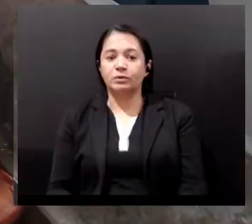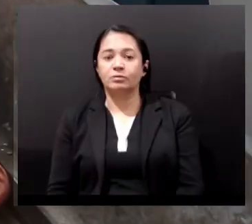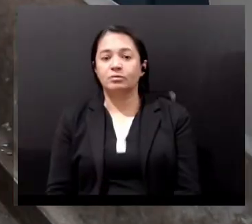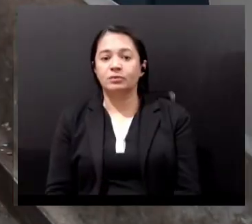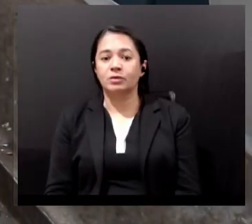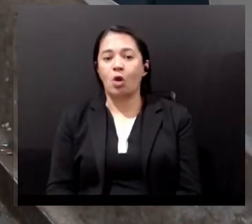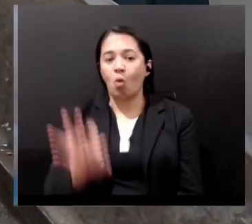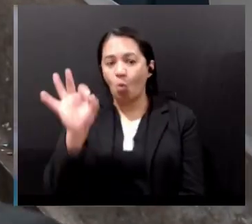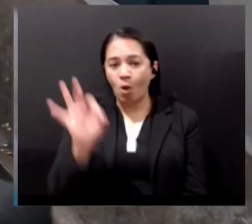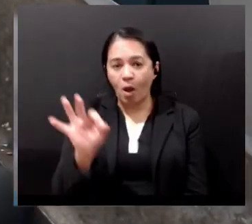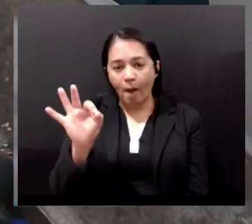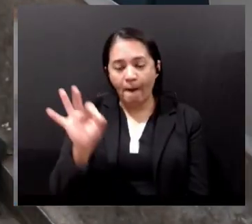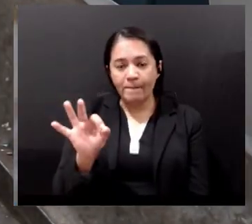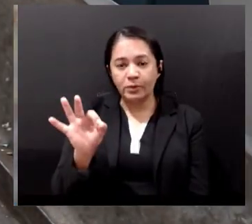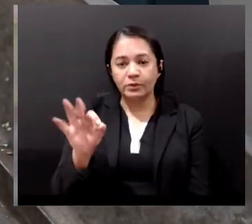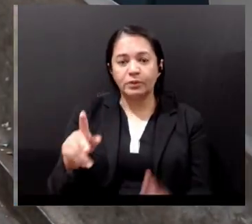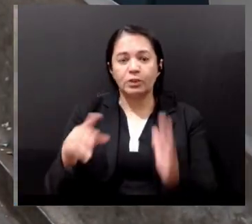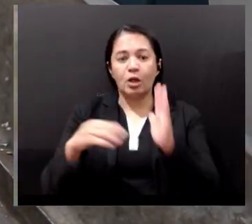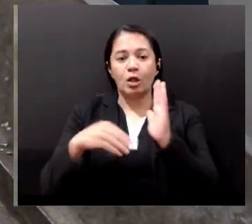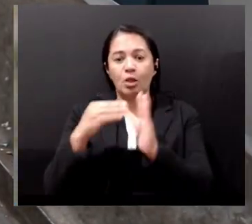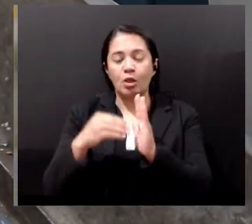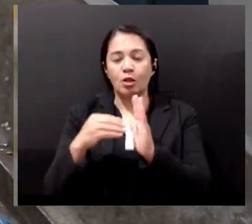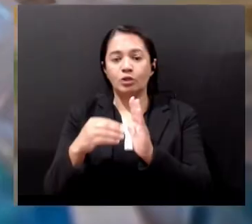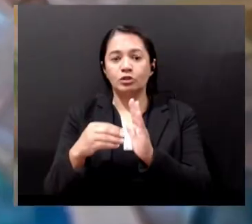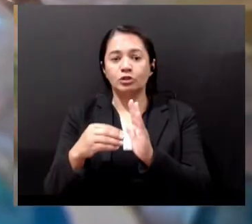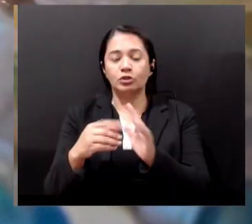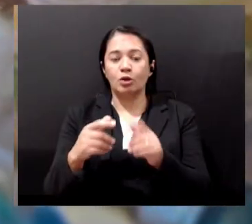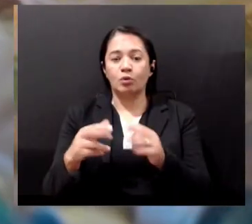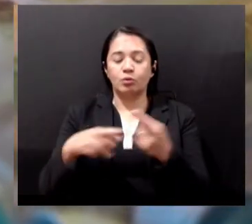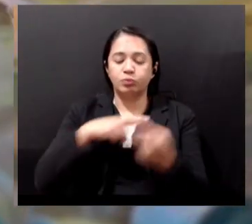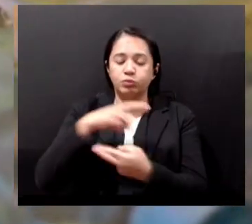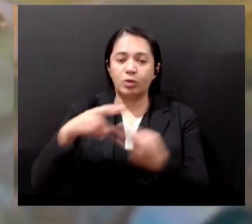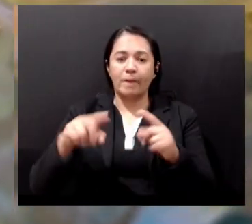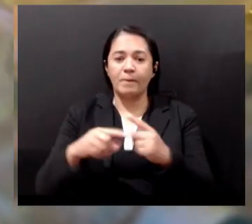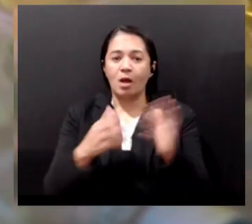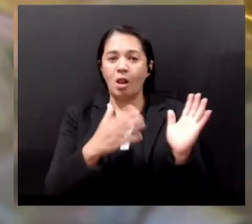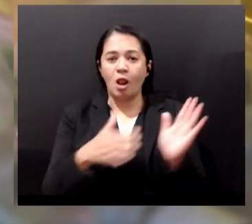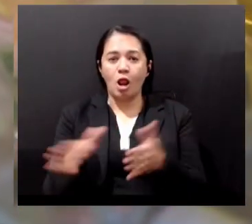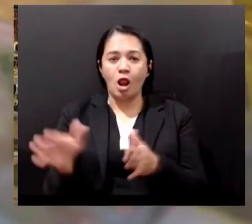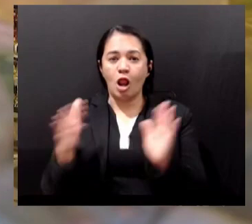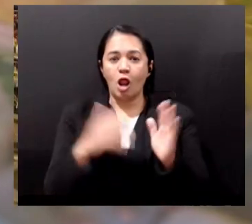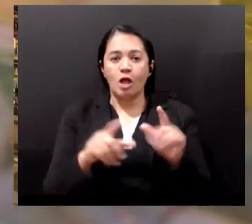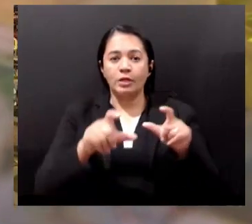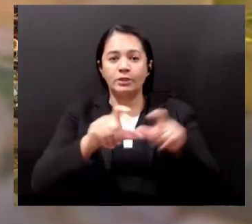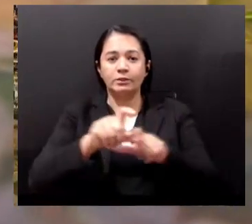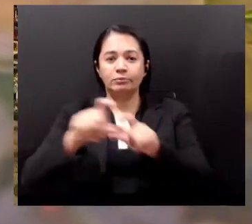uma pequena porcentagem do plástico global é reciclada e a maioria de sua produção